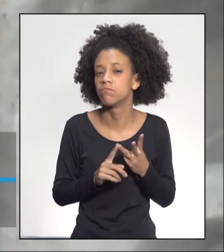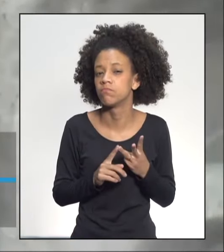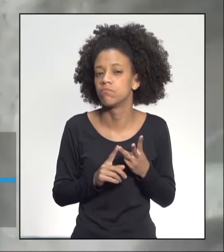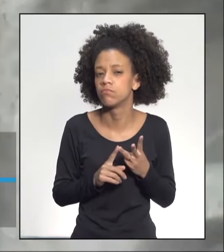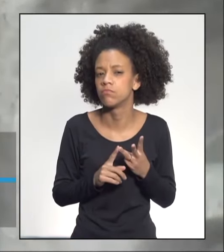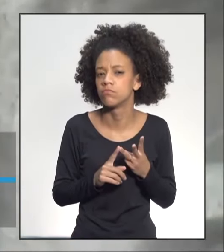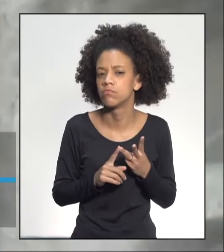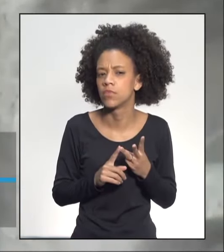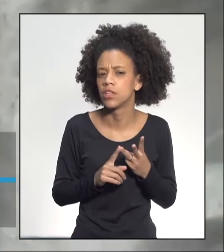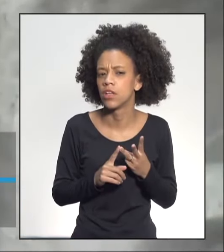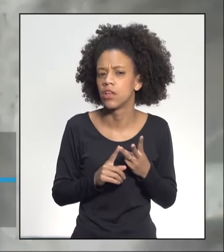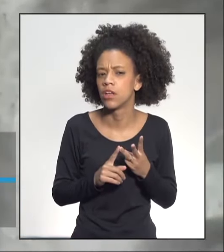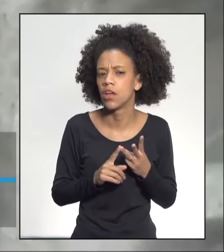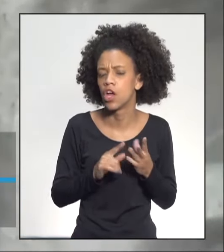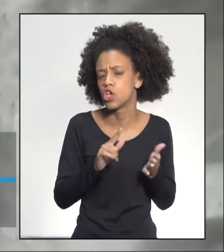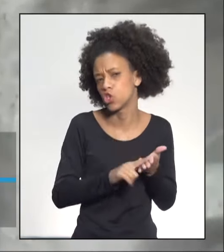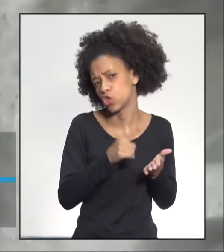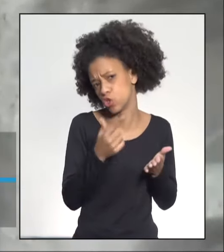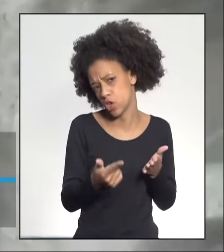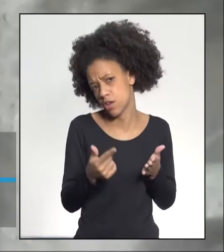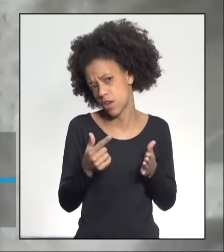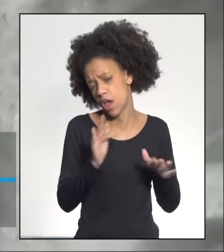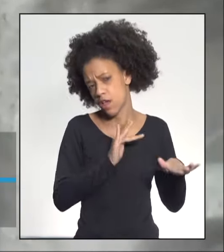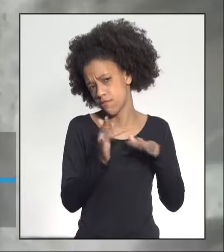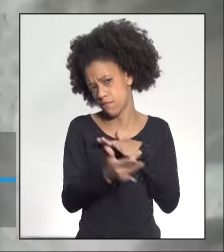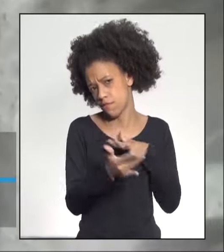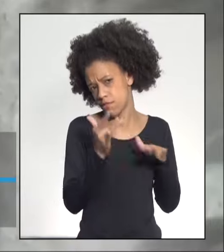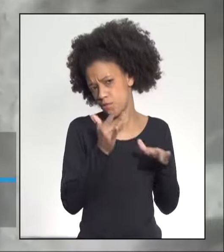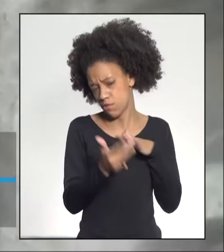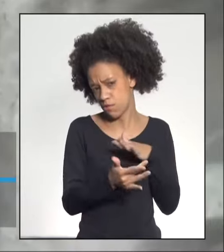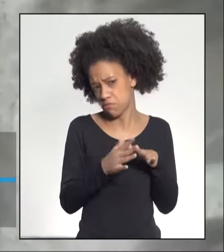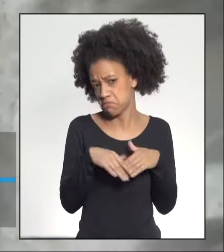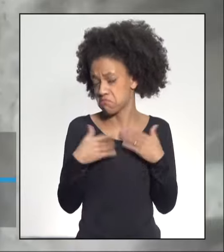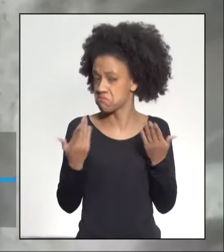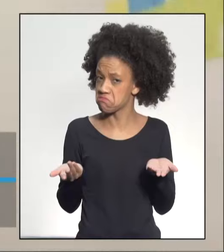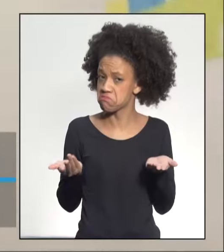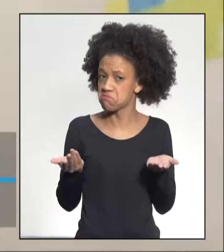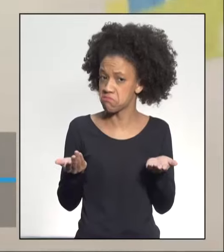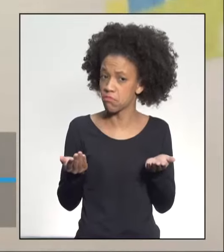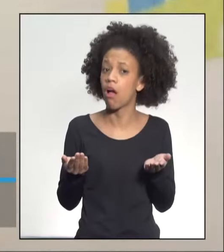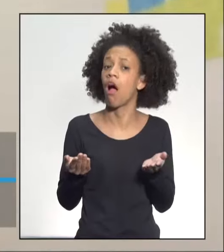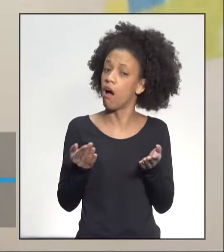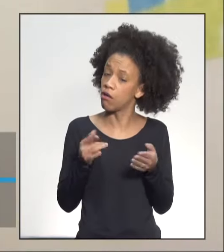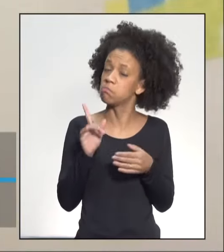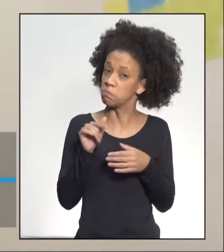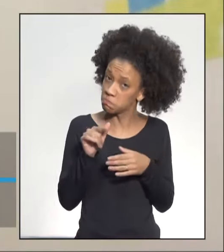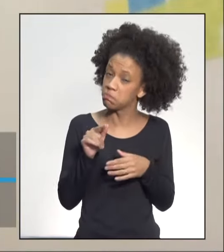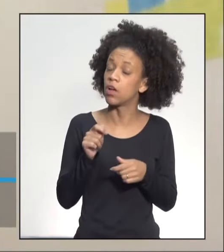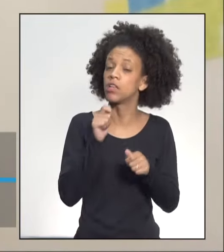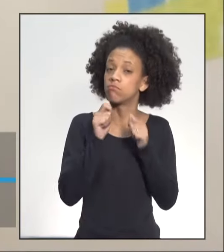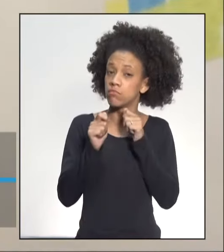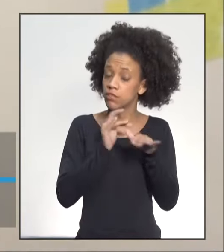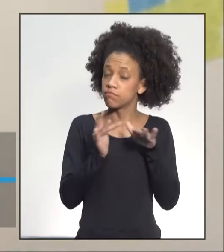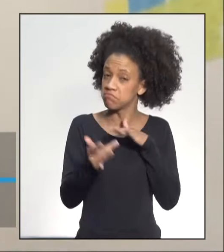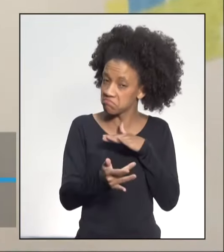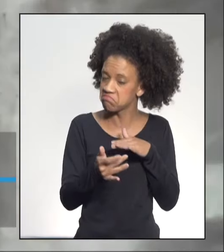Eles colocaram muito assim, jornal em redes sociais. Então, acho que eles estão colocando... Jornal em redes sociais. Mais bacana.